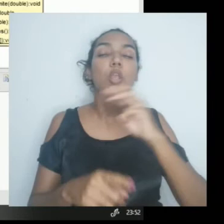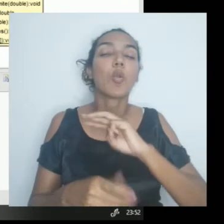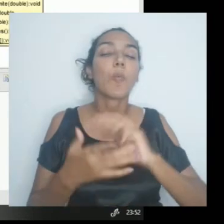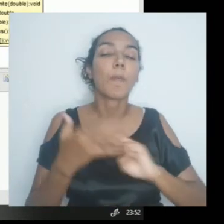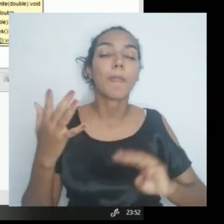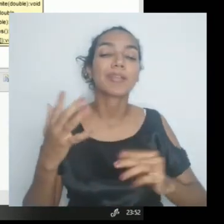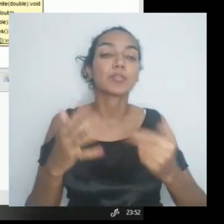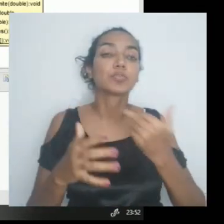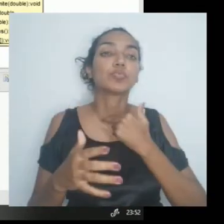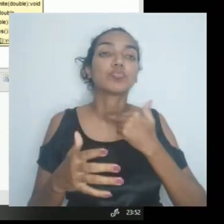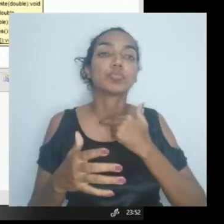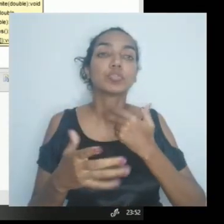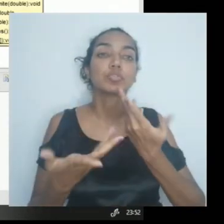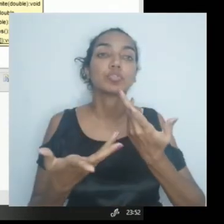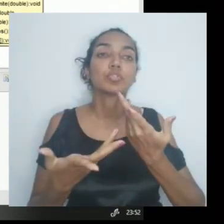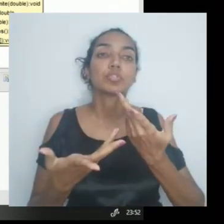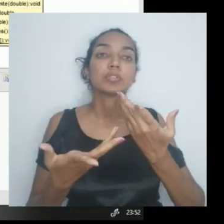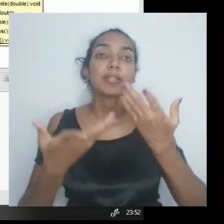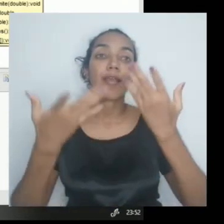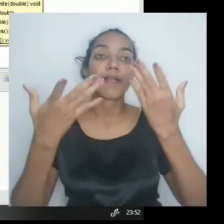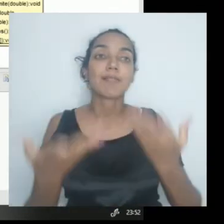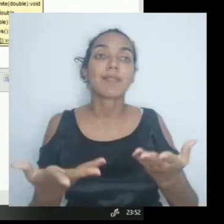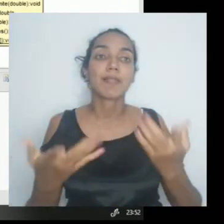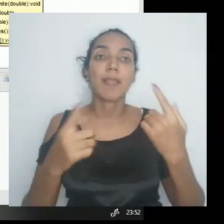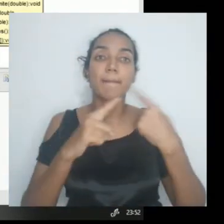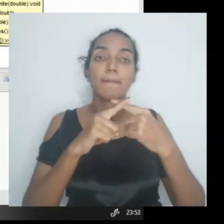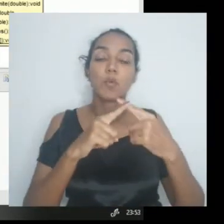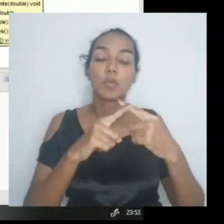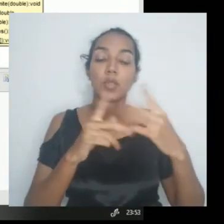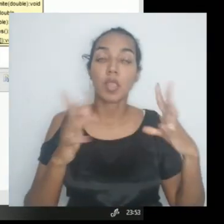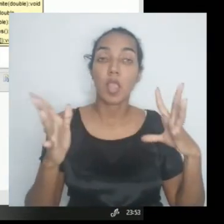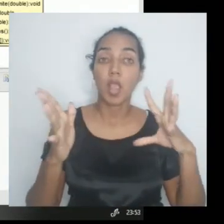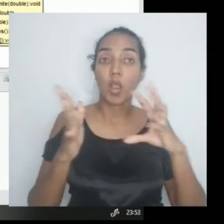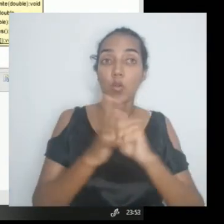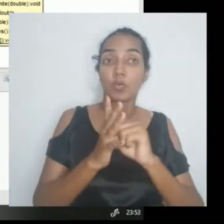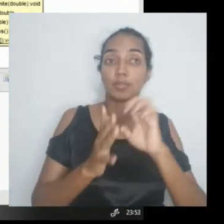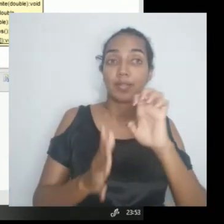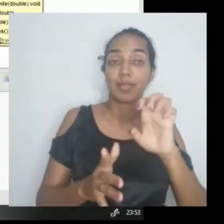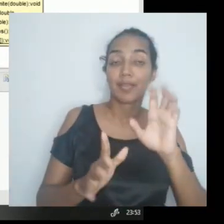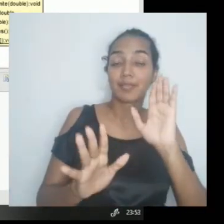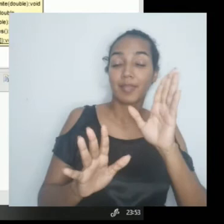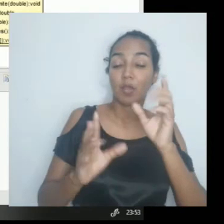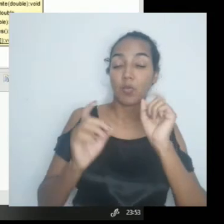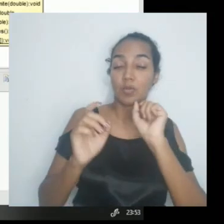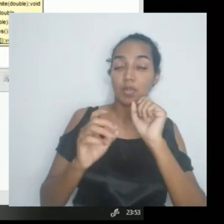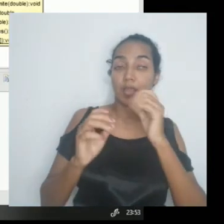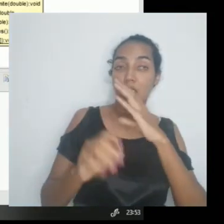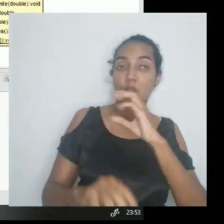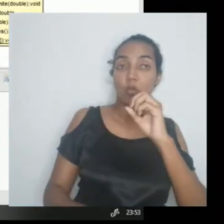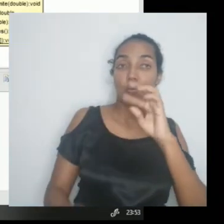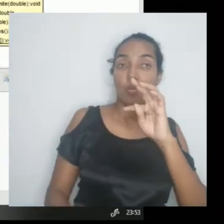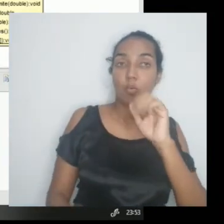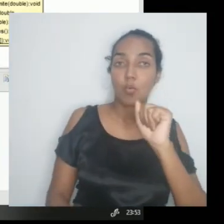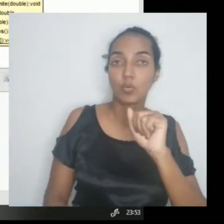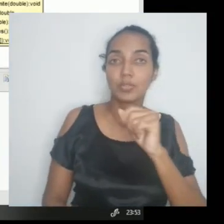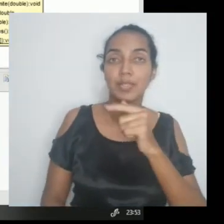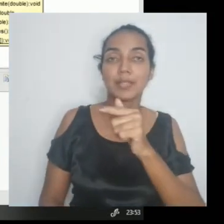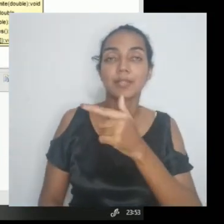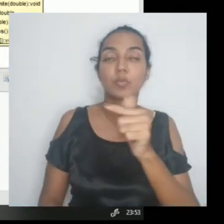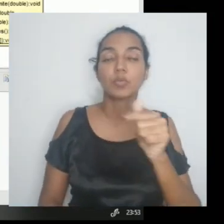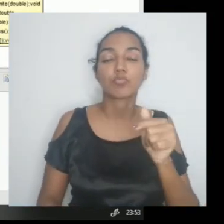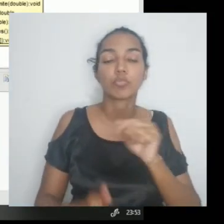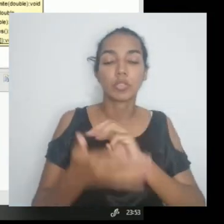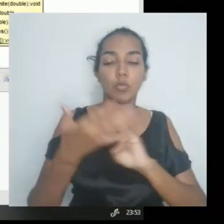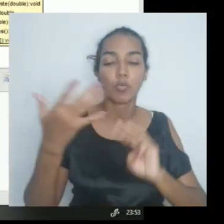tipo conta. E a classe conta não tem o método aumentar limite, somente a classe conta especial. Então eu preciso forçar um cast aqui, certo? Eu